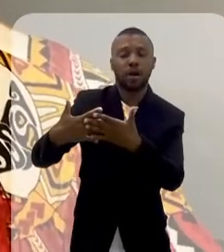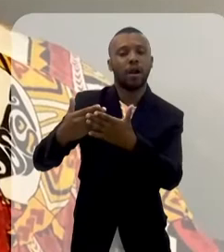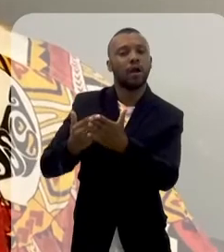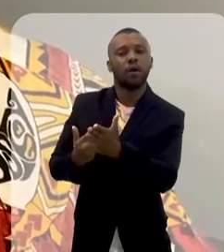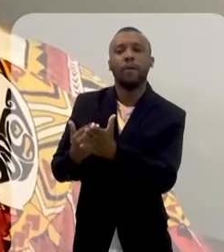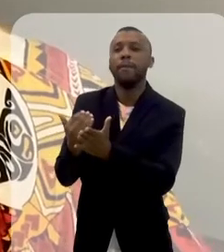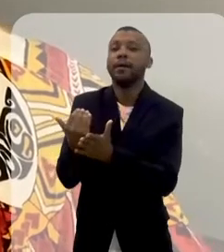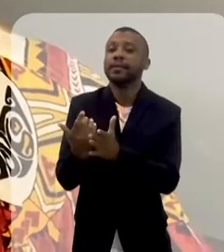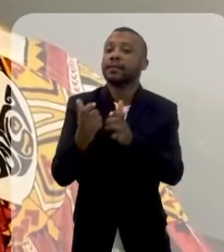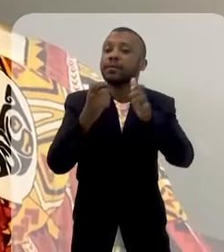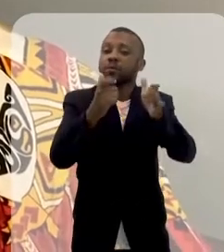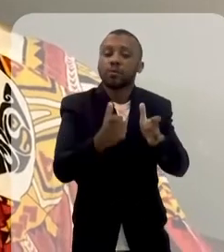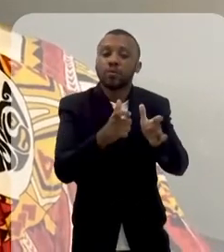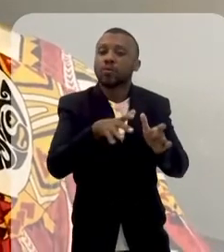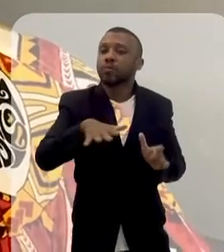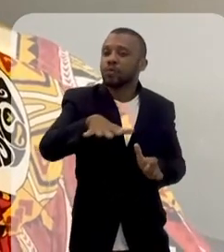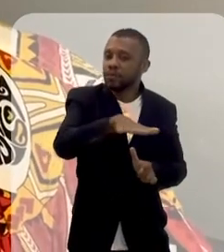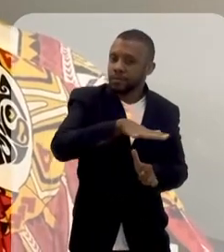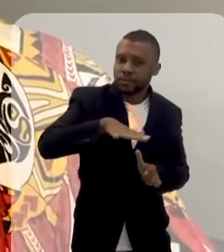um espaço